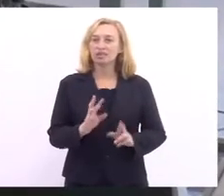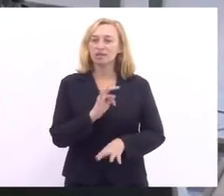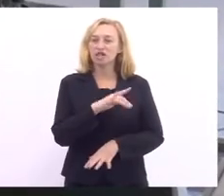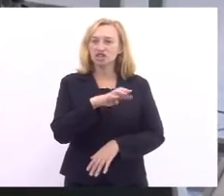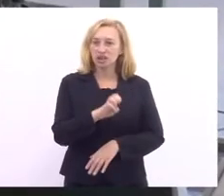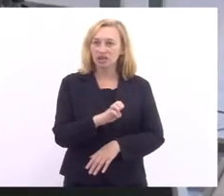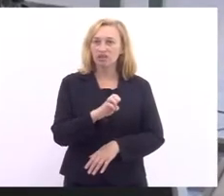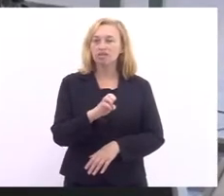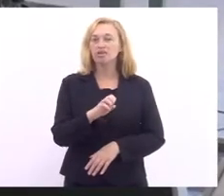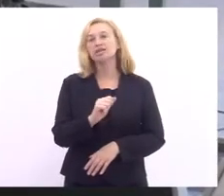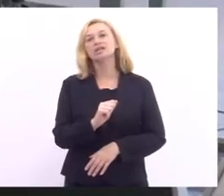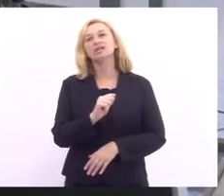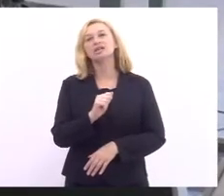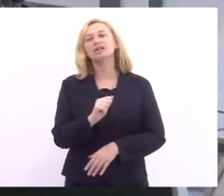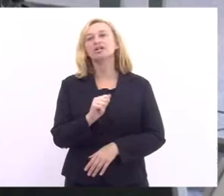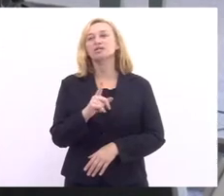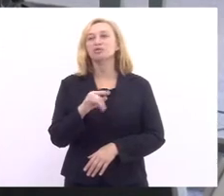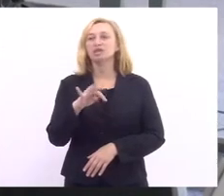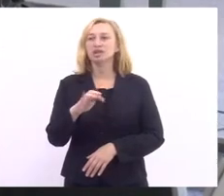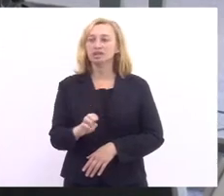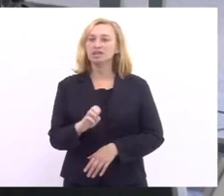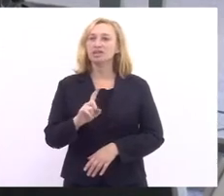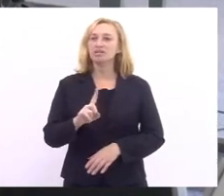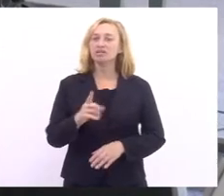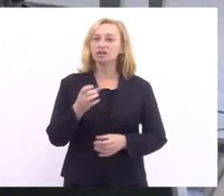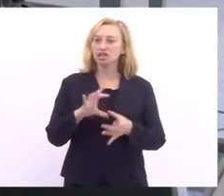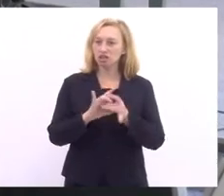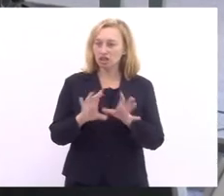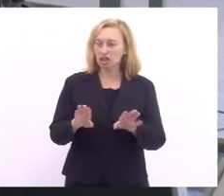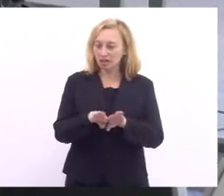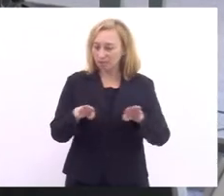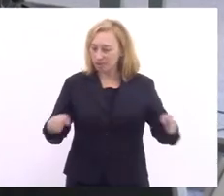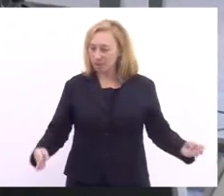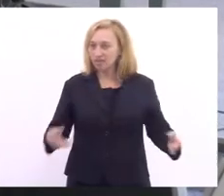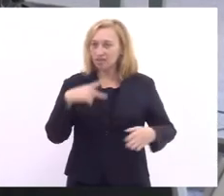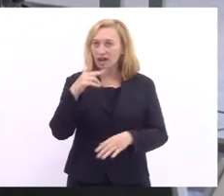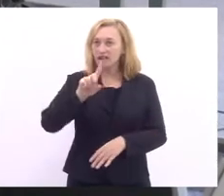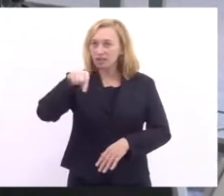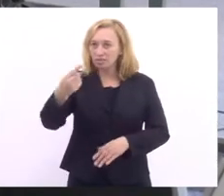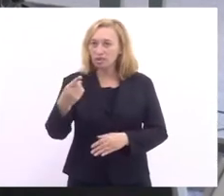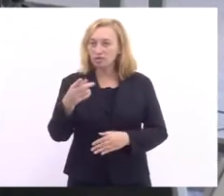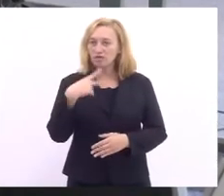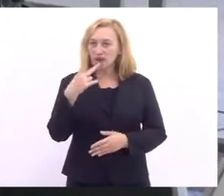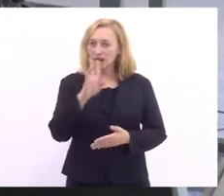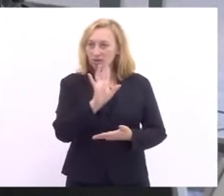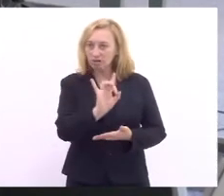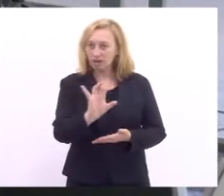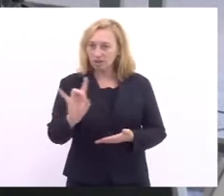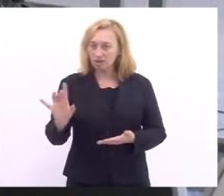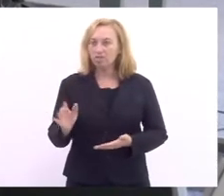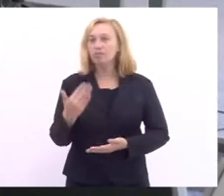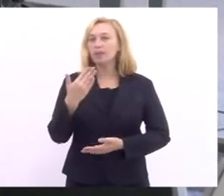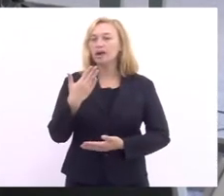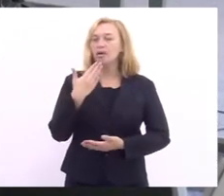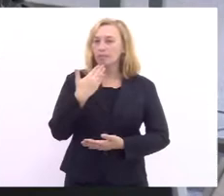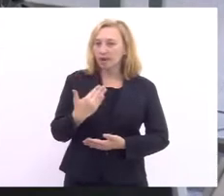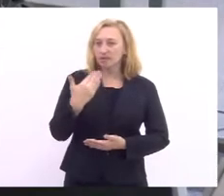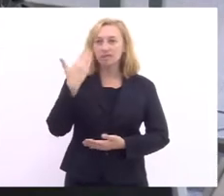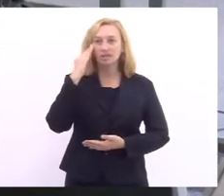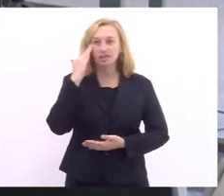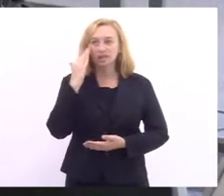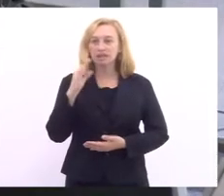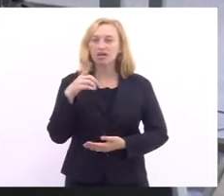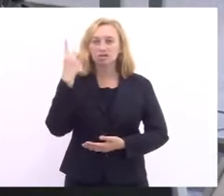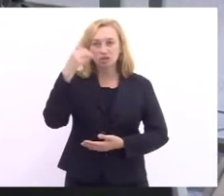bom eu vou passar palavras membros da mesa e em seguida tem várias saudações foram feitas eu daria precedência eu peço que me entendam aos